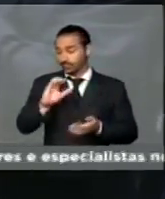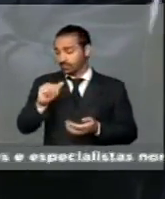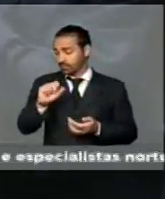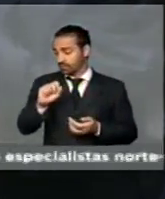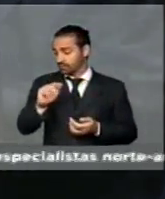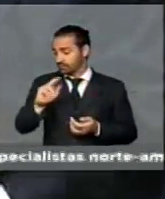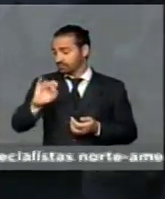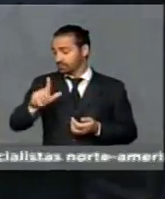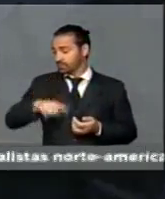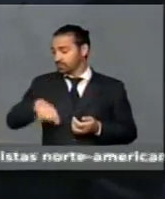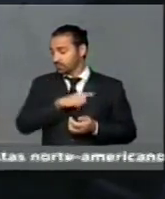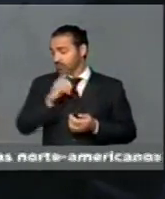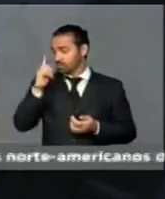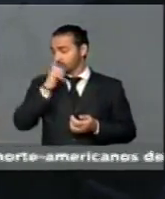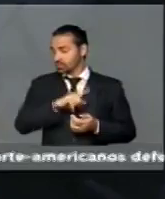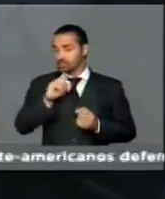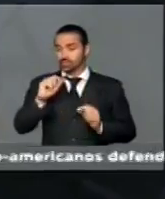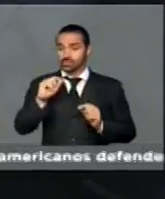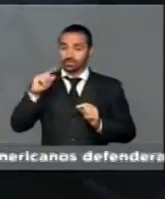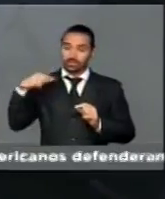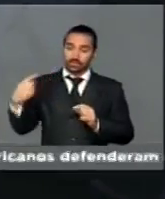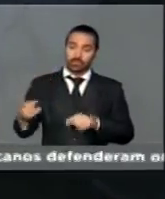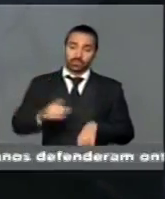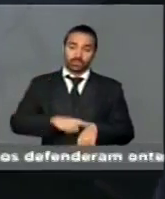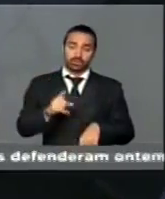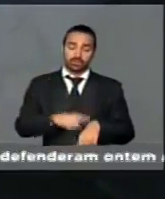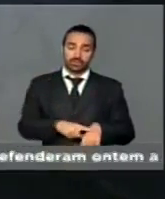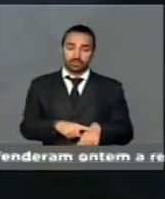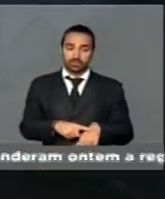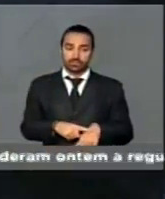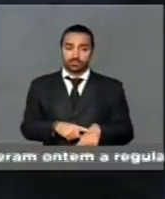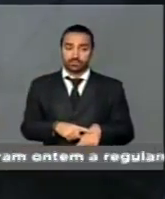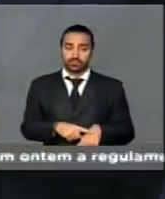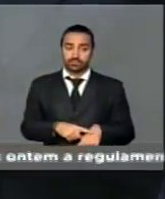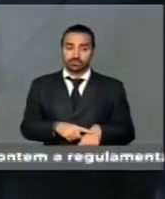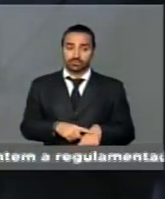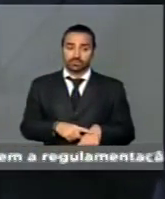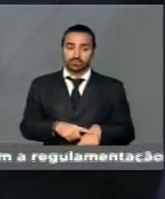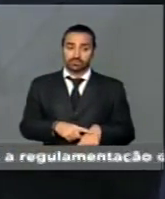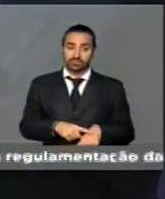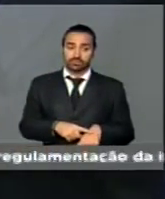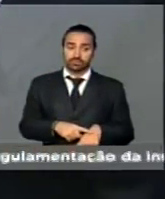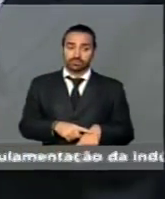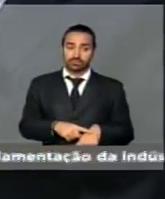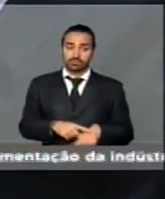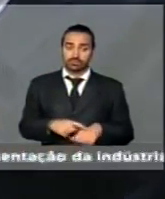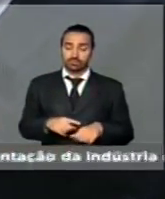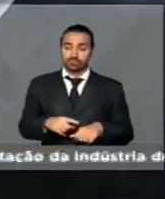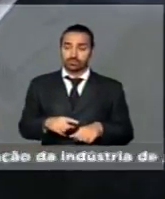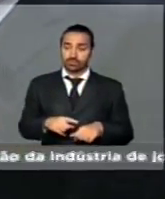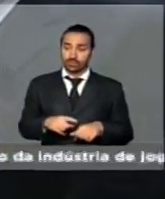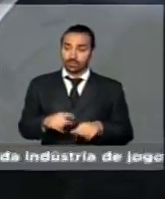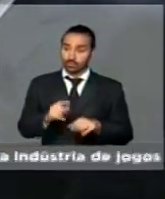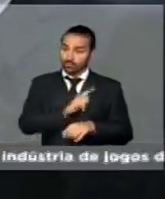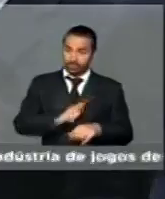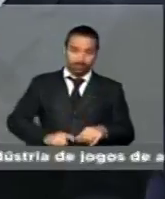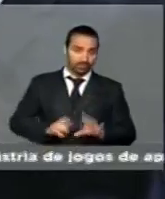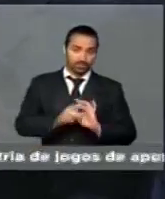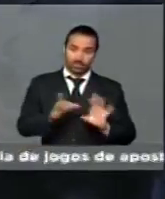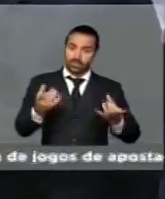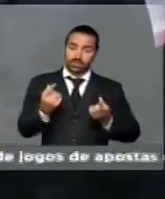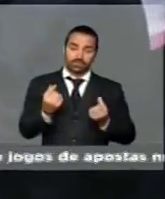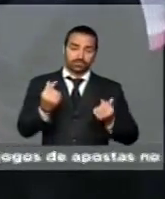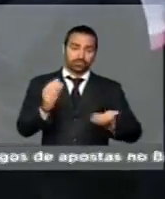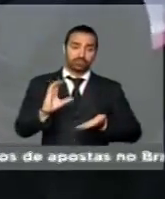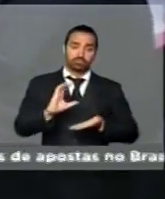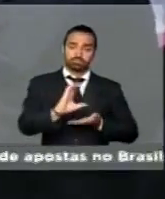governo para que a gente tivesse uma postergação do prazo posterior a exatamente ao descontingenciamento ou não do governo e o montante que